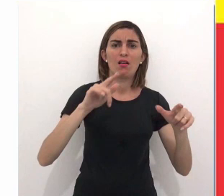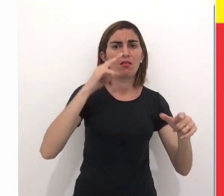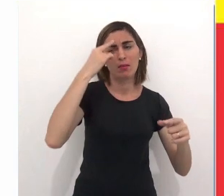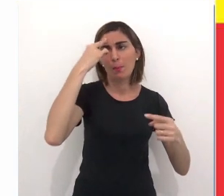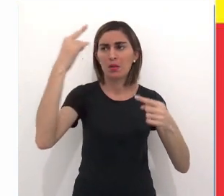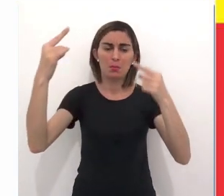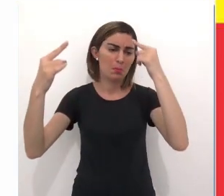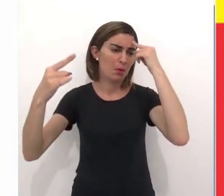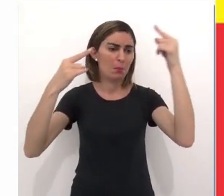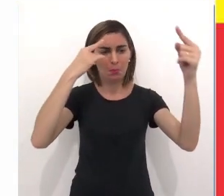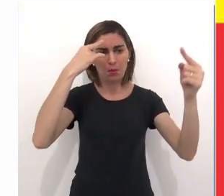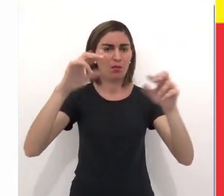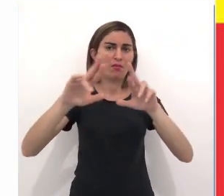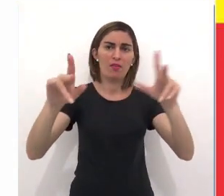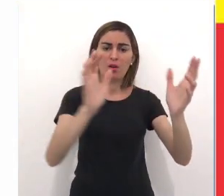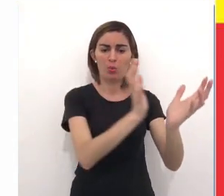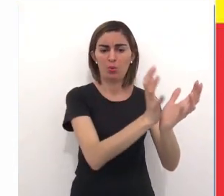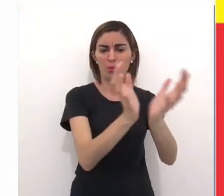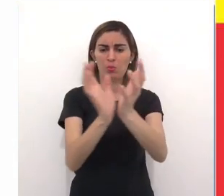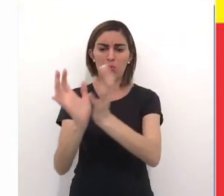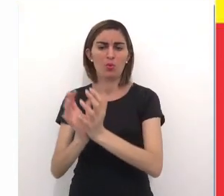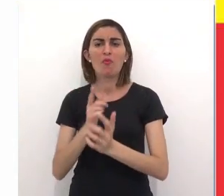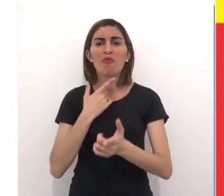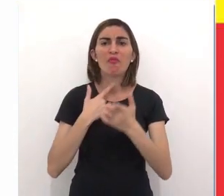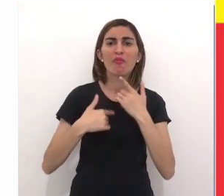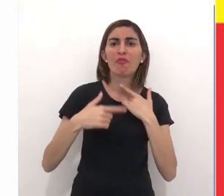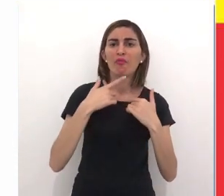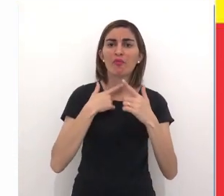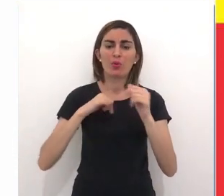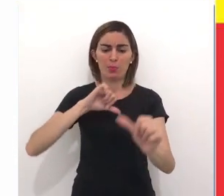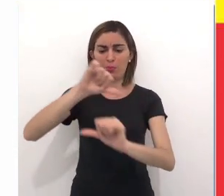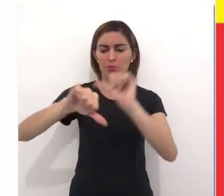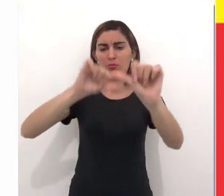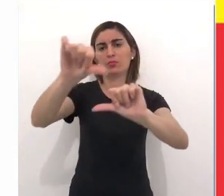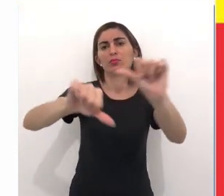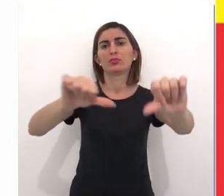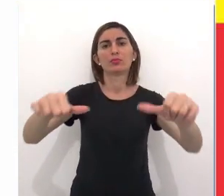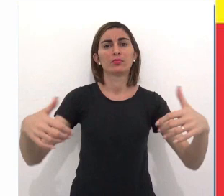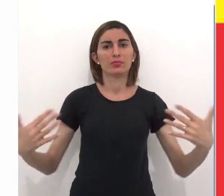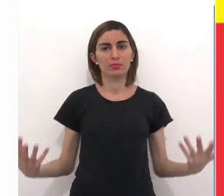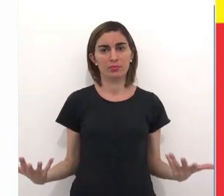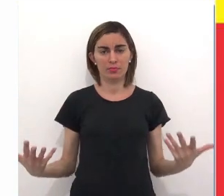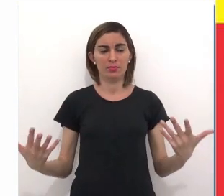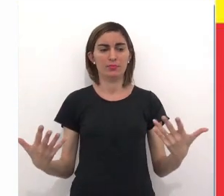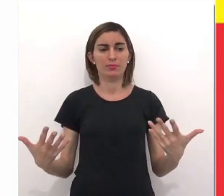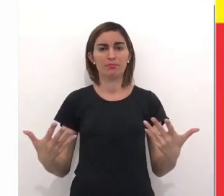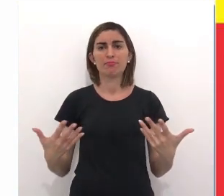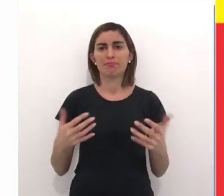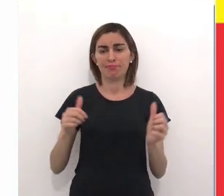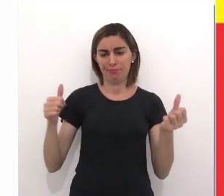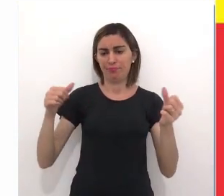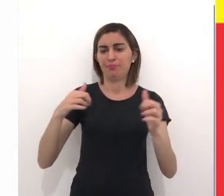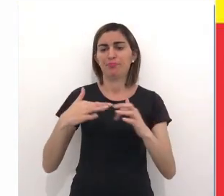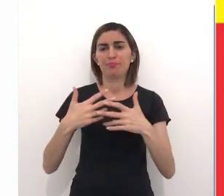Várias correntes de ideais, né, almejando maiores transformações,